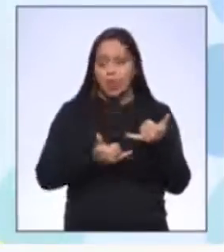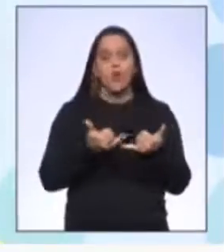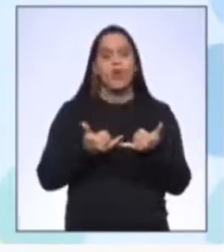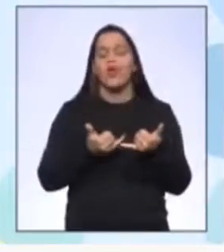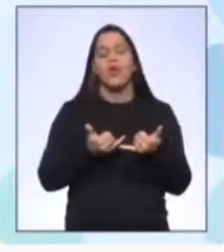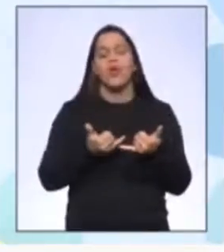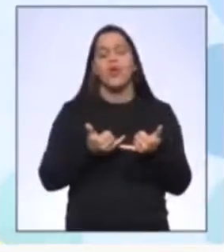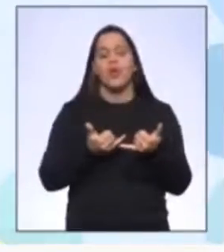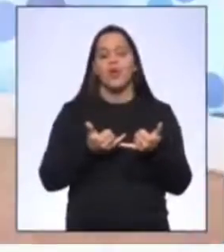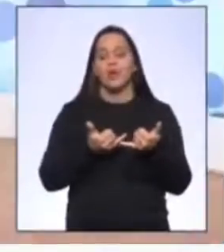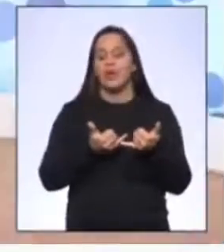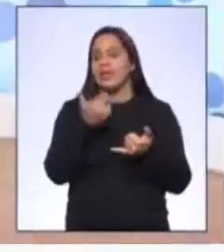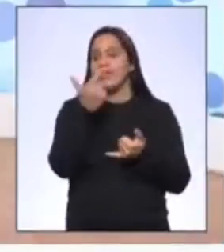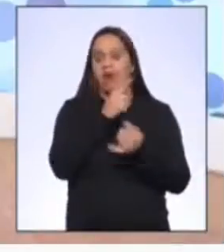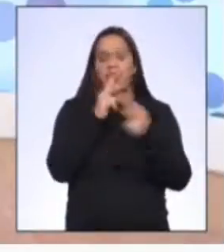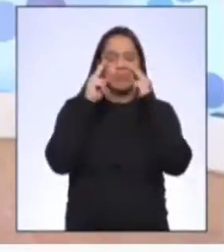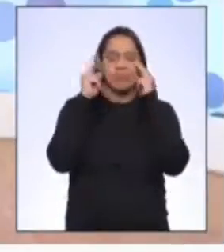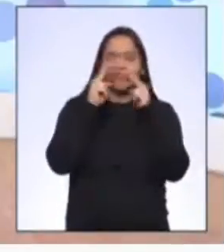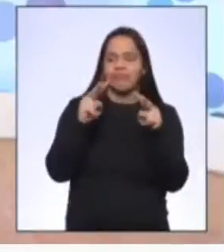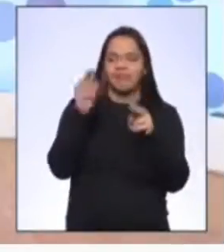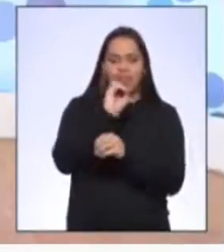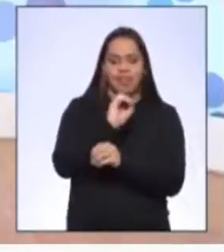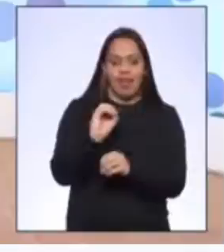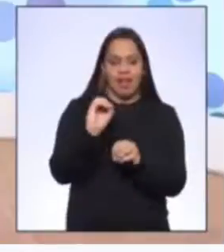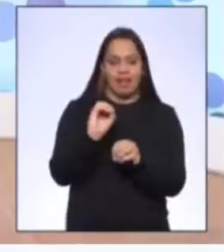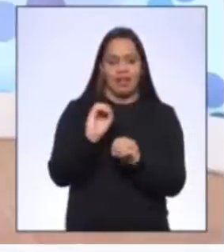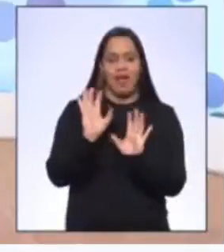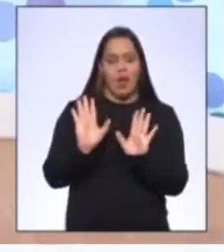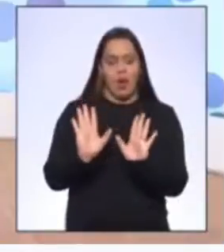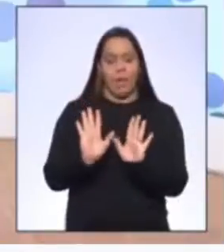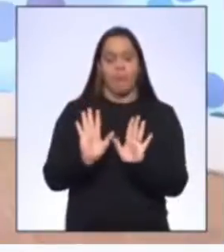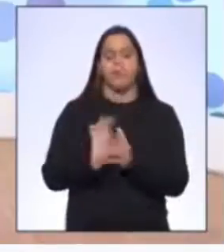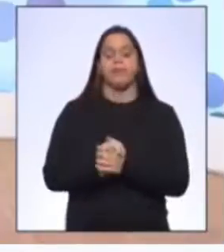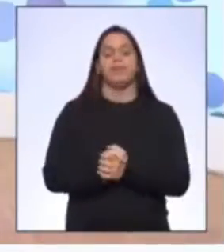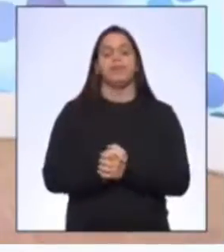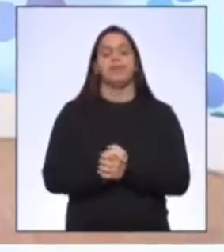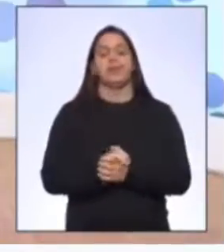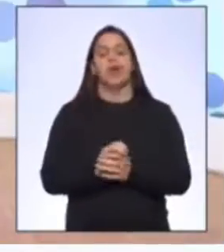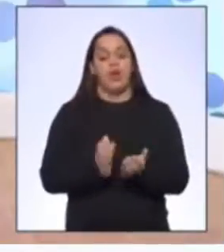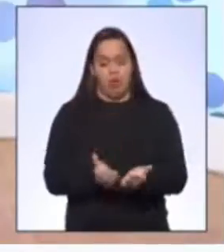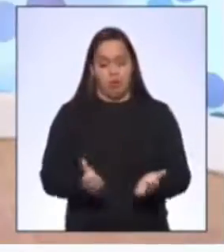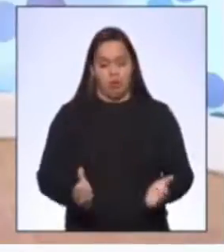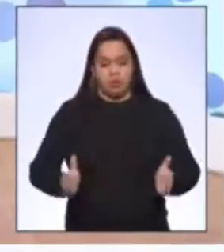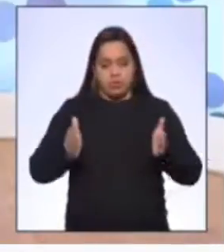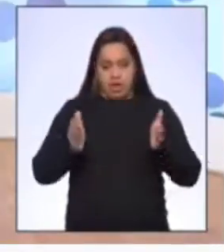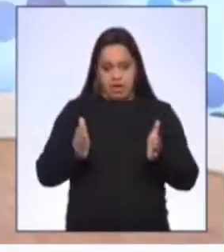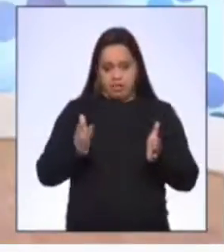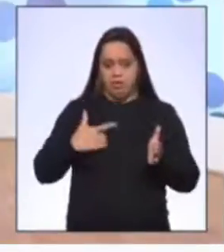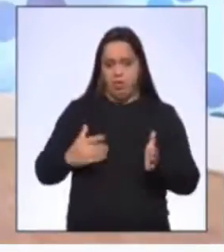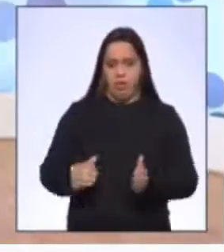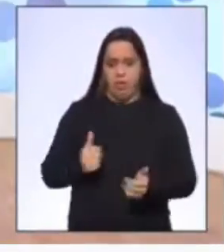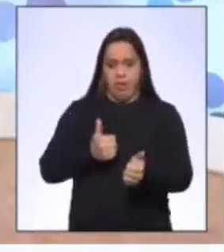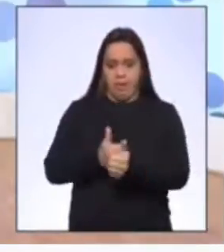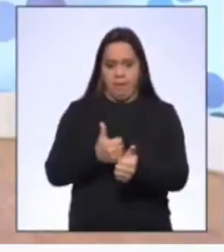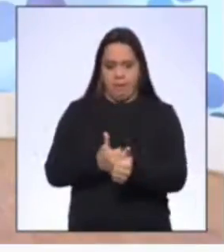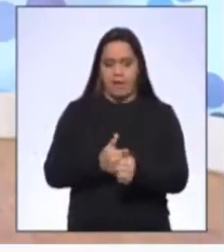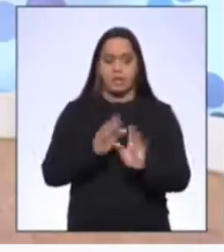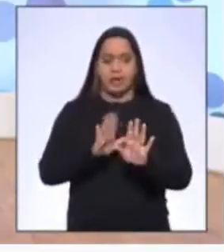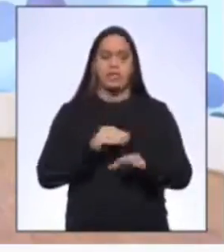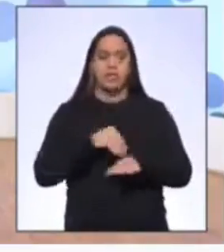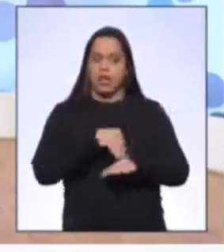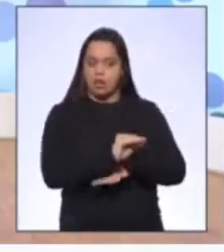tá tá tá cheirosa né vou colocar o sexto gente só porque eu vou dar as comandas para ela ok